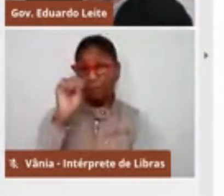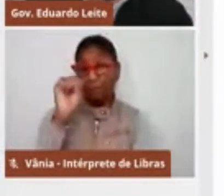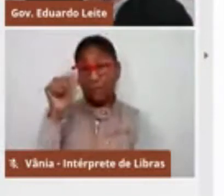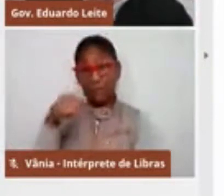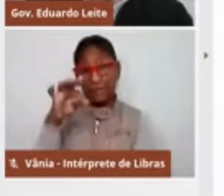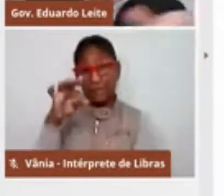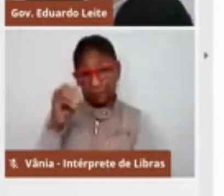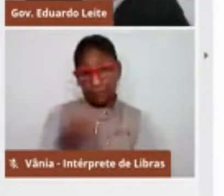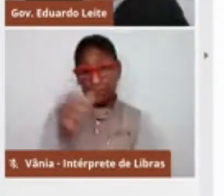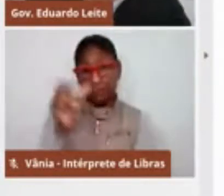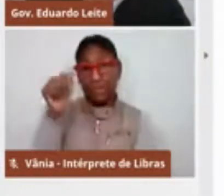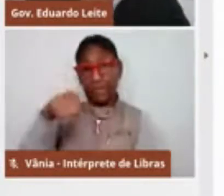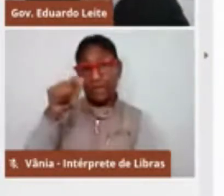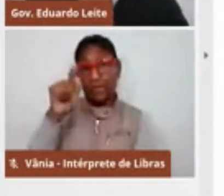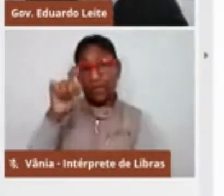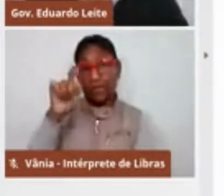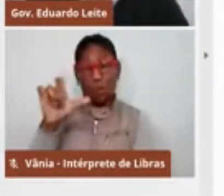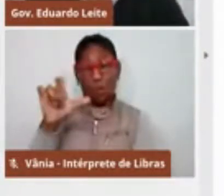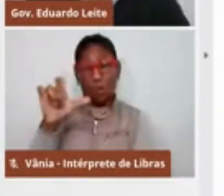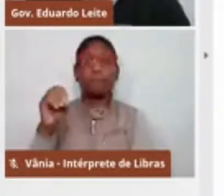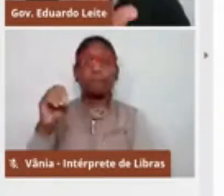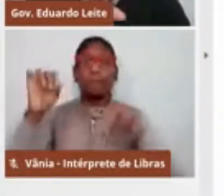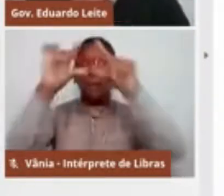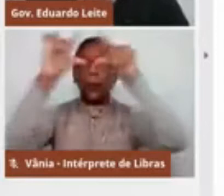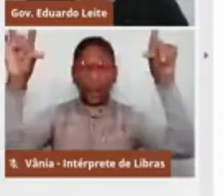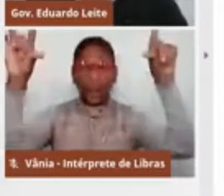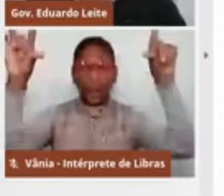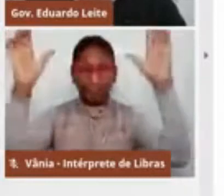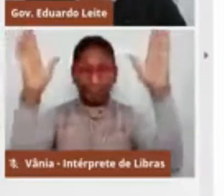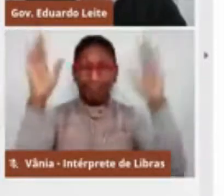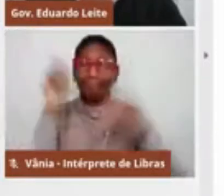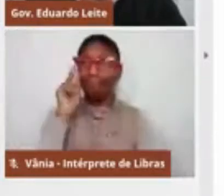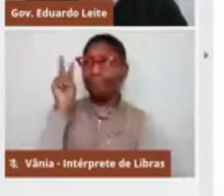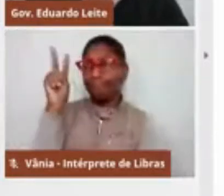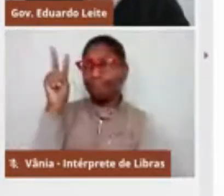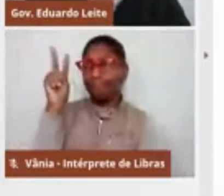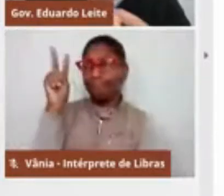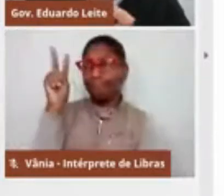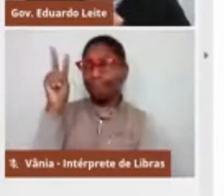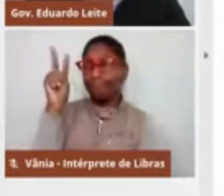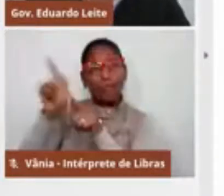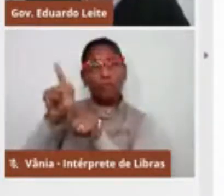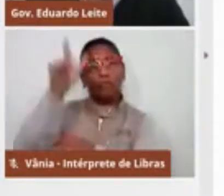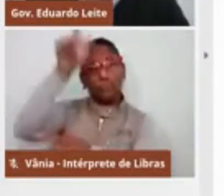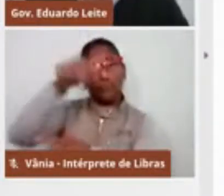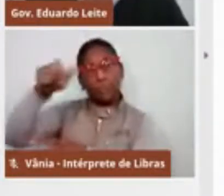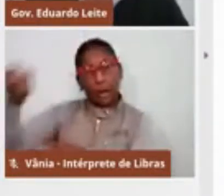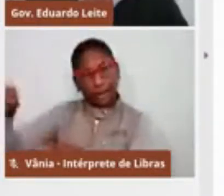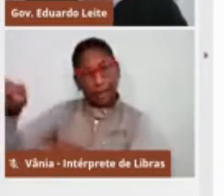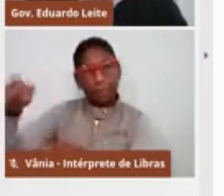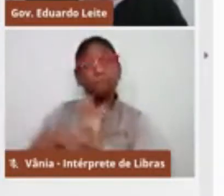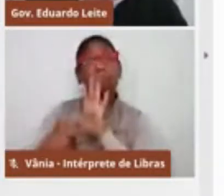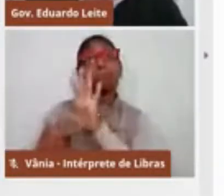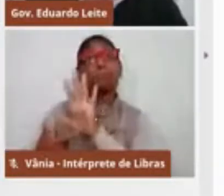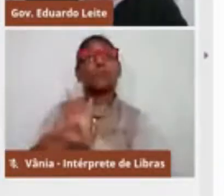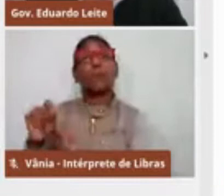pode observar naquele pequeno quadro à esquerda, onde estão aqueles gráficos de barra, que a região de Santo Ângelo já vem tendo